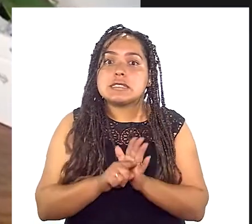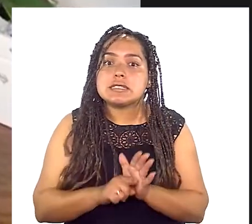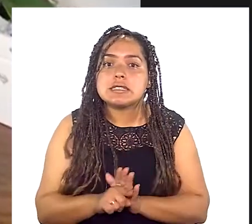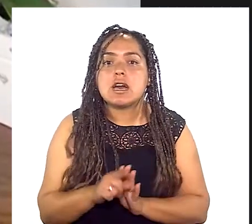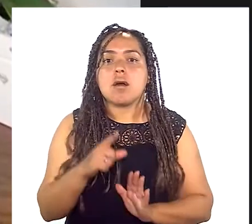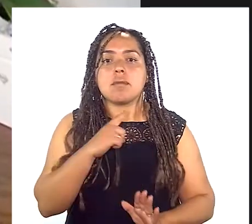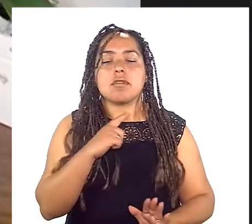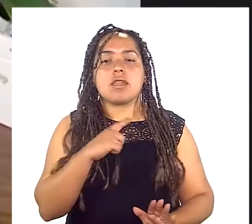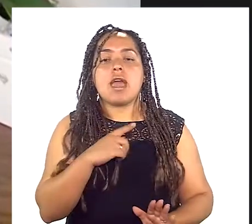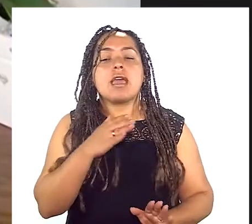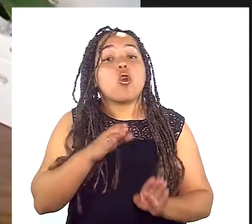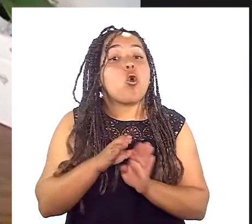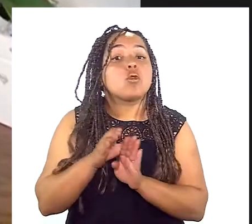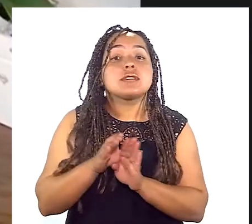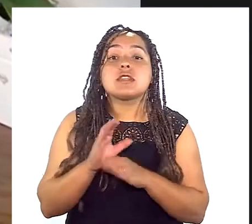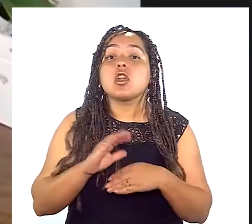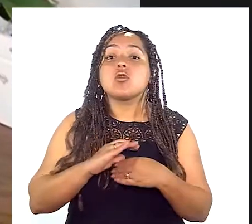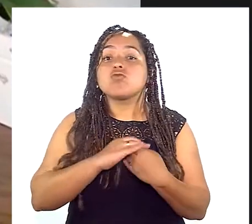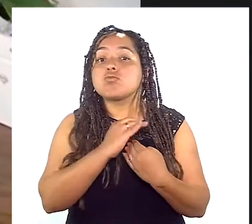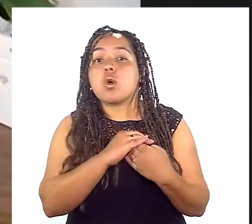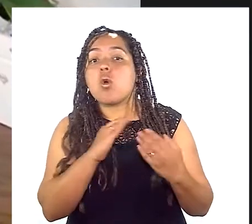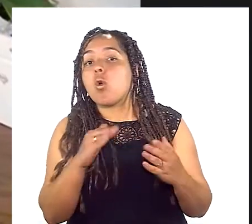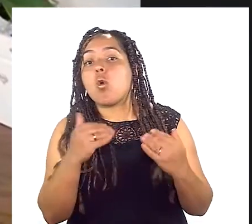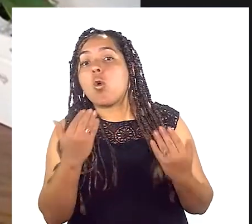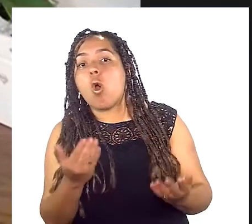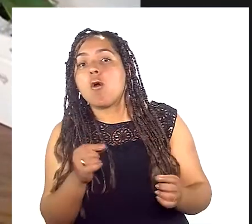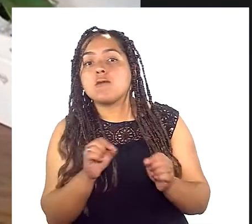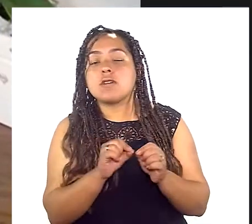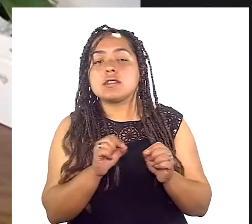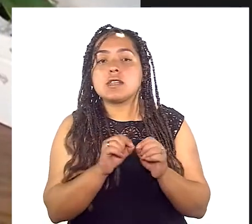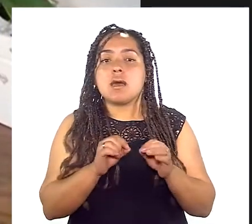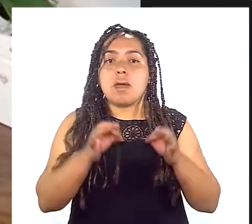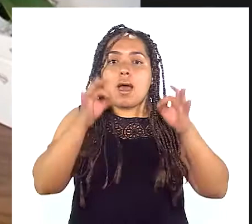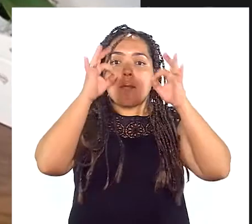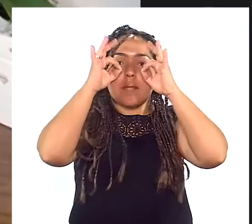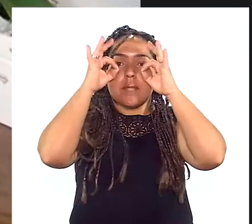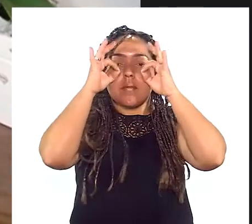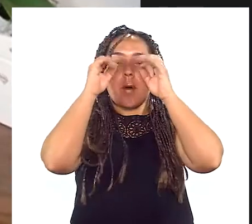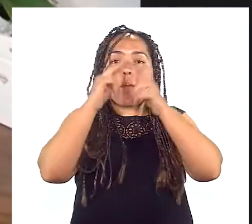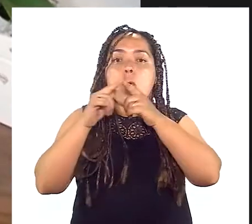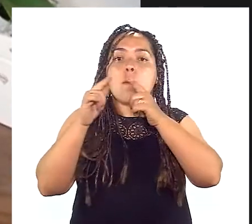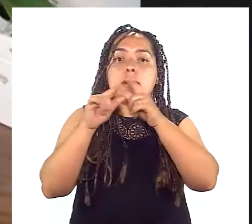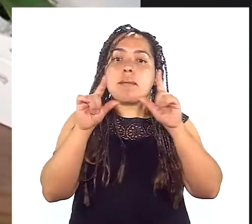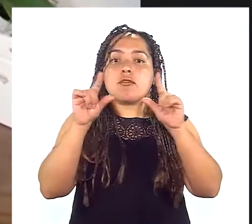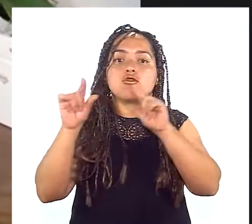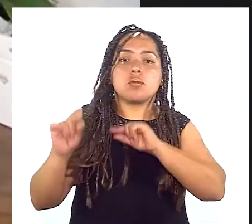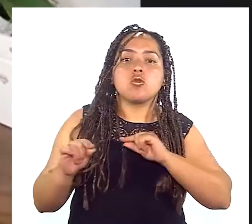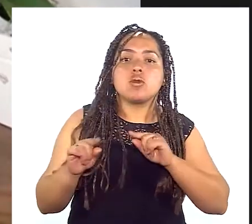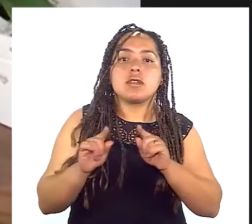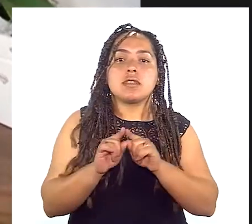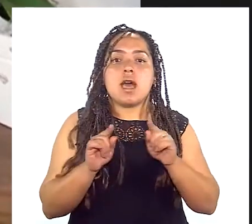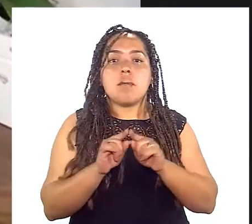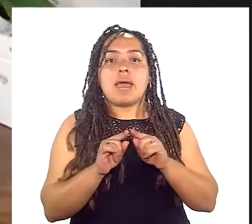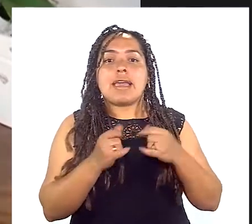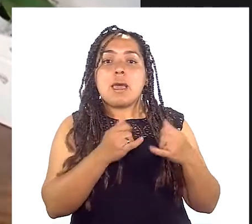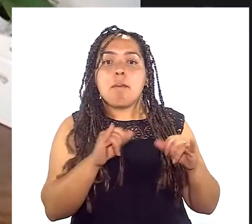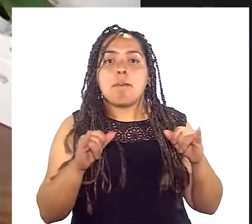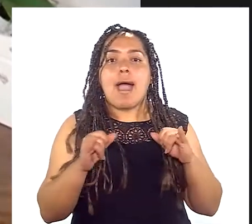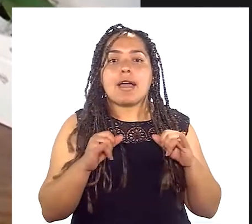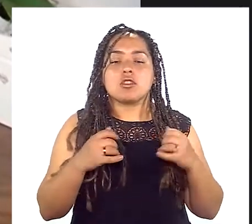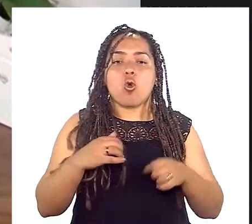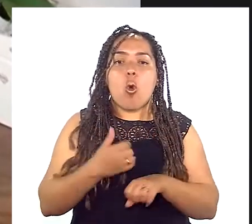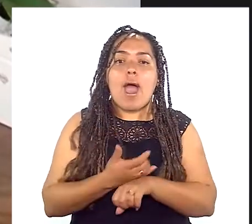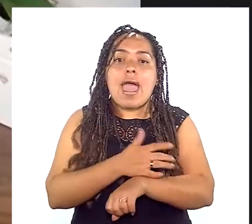os exames e realmente ver essa dificuldade, né? O impacto emocional da pandemia, as